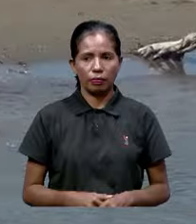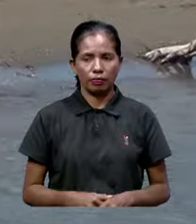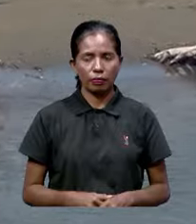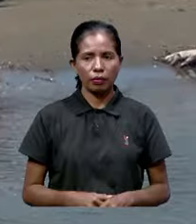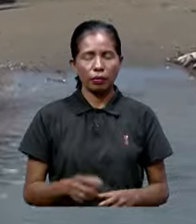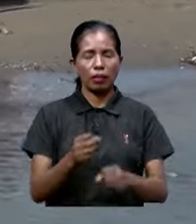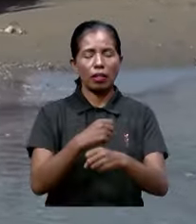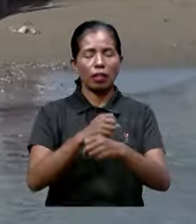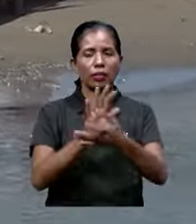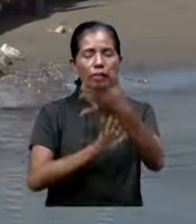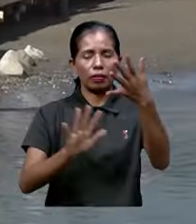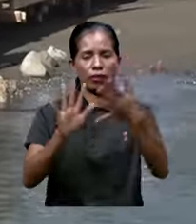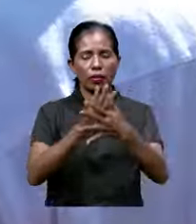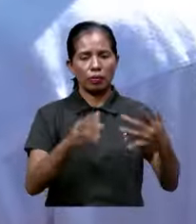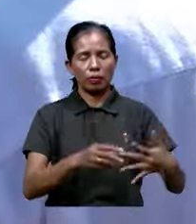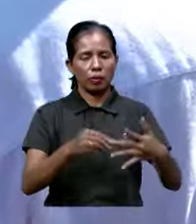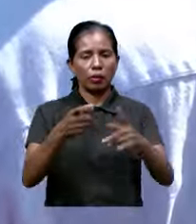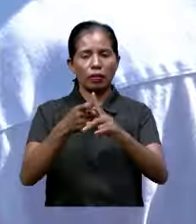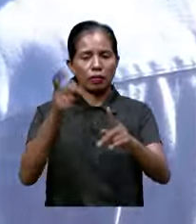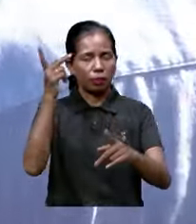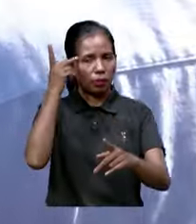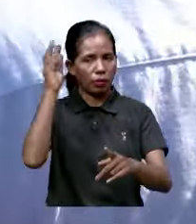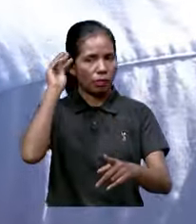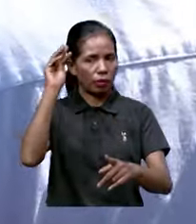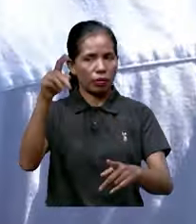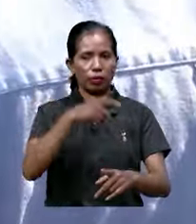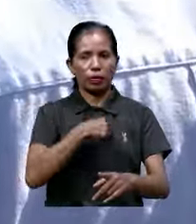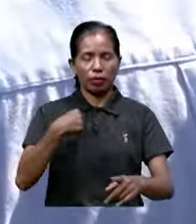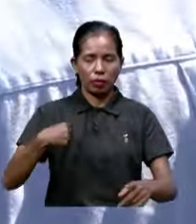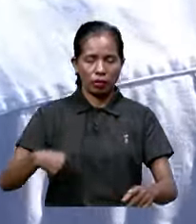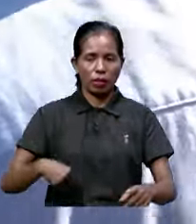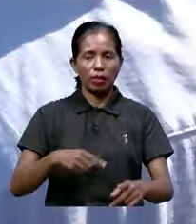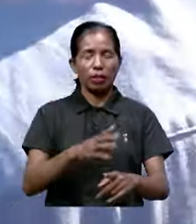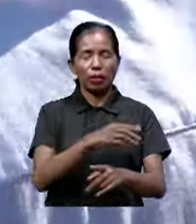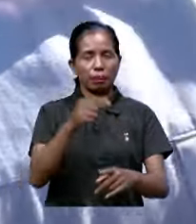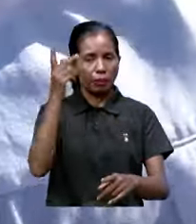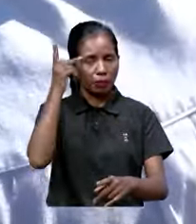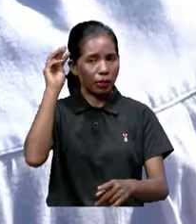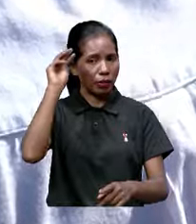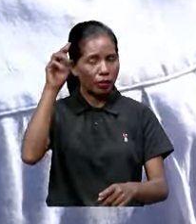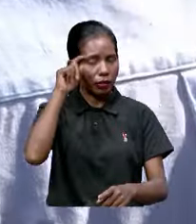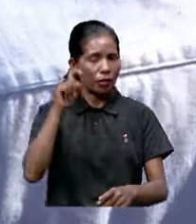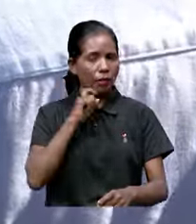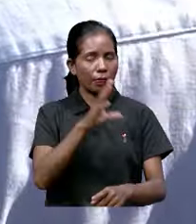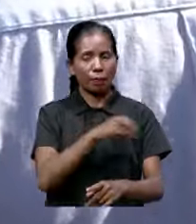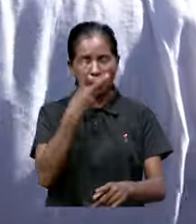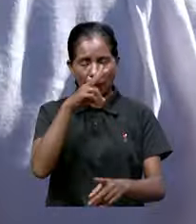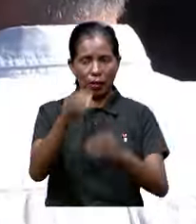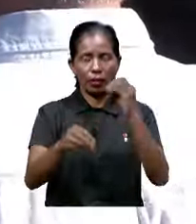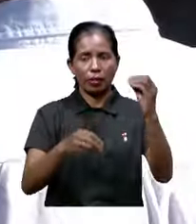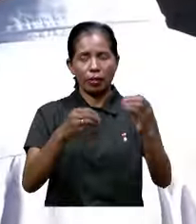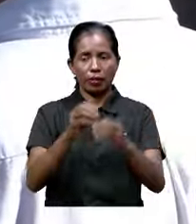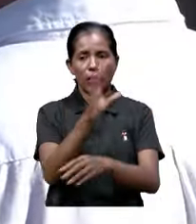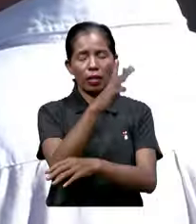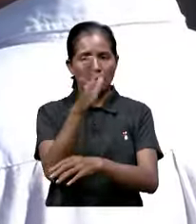Realização cerimônia ne oficialmente loque o seu primeiro ministro que irá lançar na Gosmão ba ecoturismo e a área conservação Mangais Timor